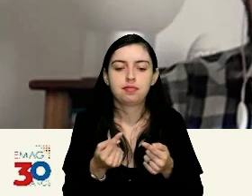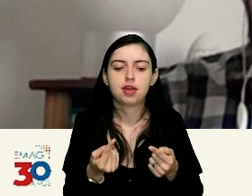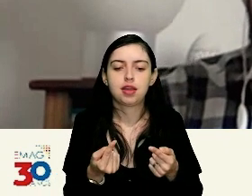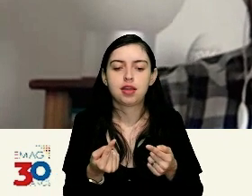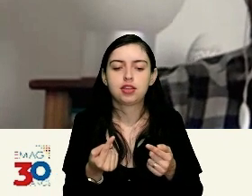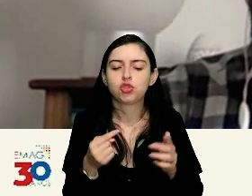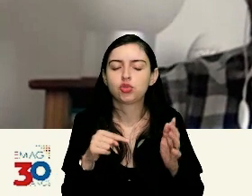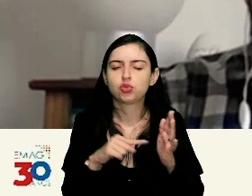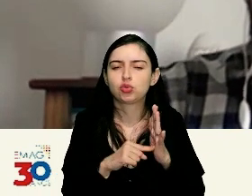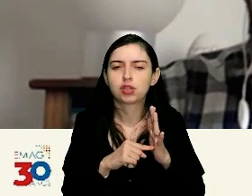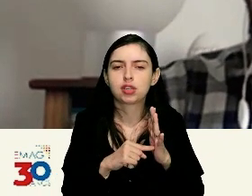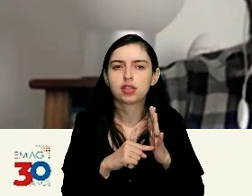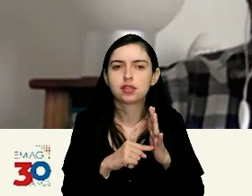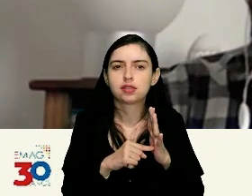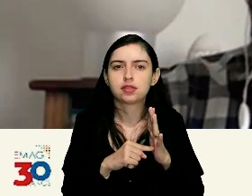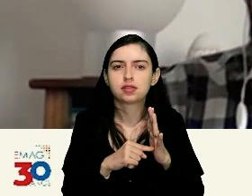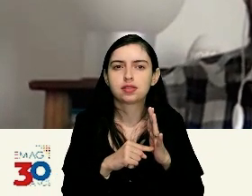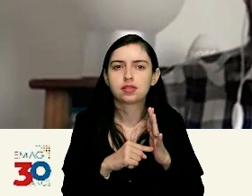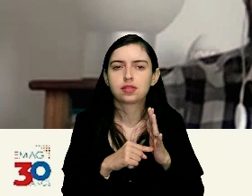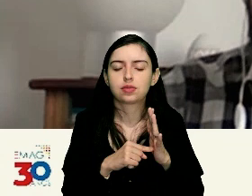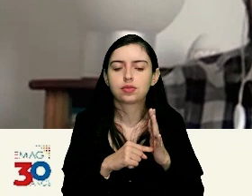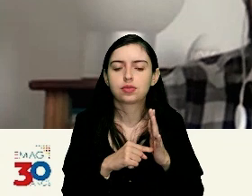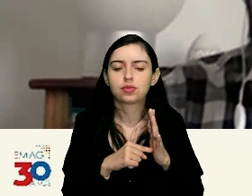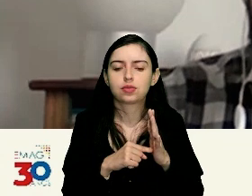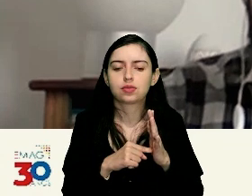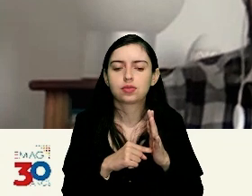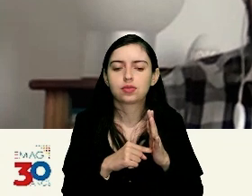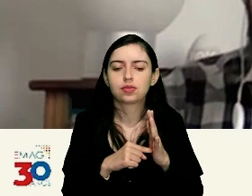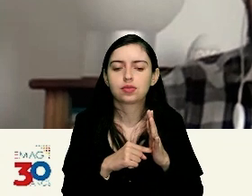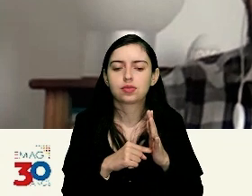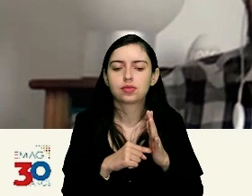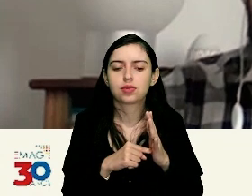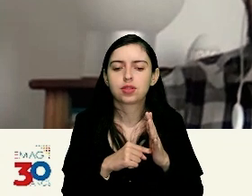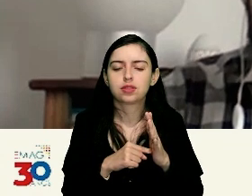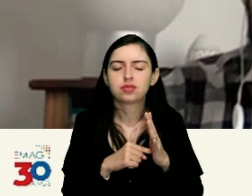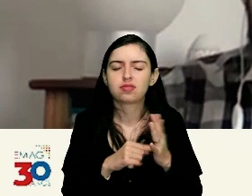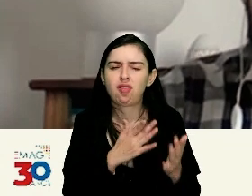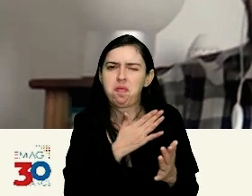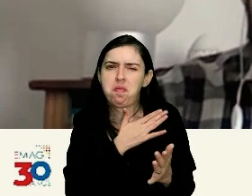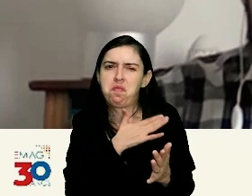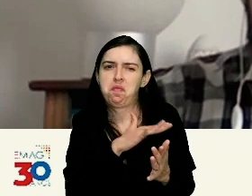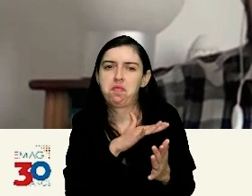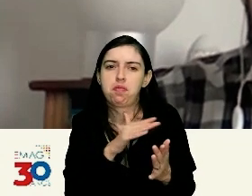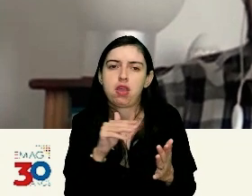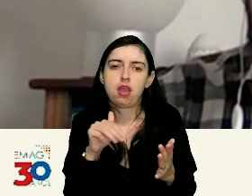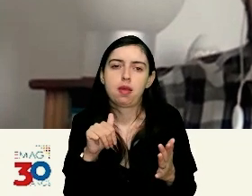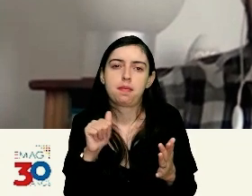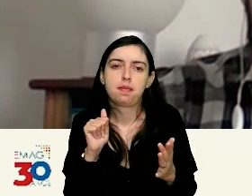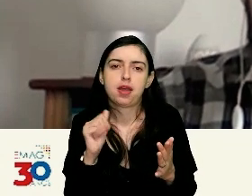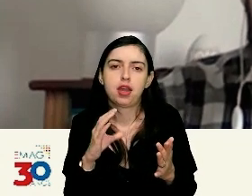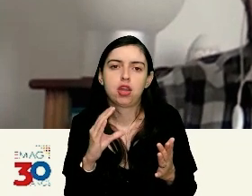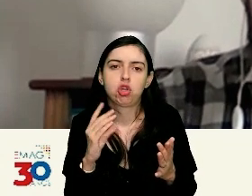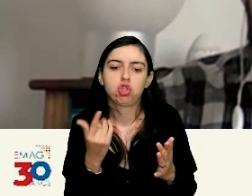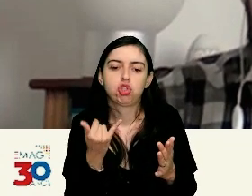ela era mesmo essa coisa machista, né? Eu nasci em 66, eu tenho 55